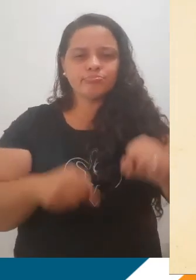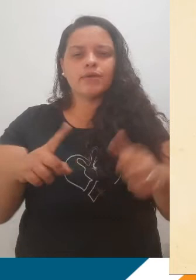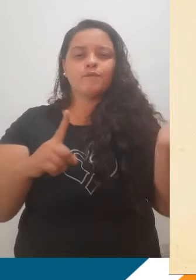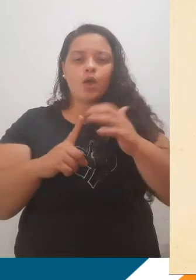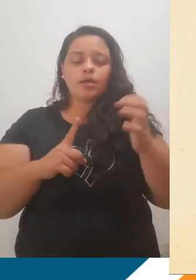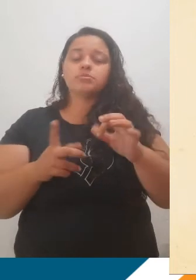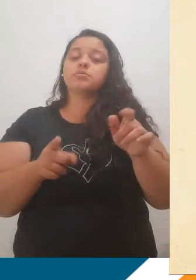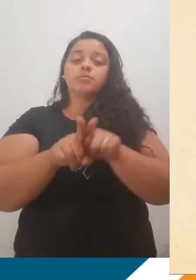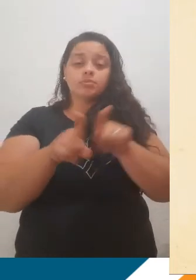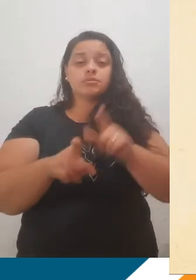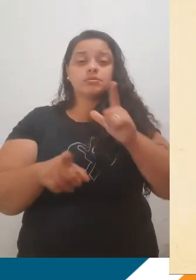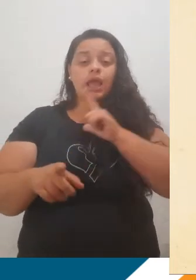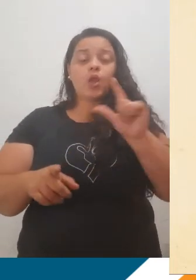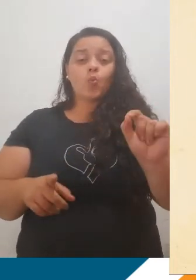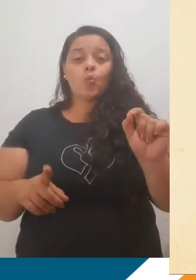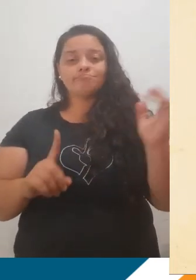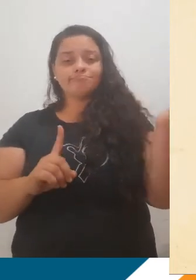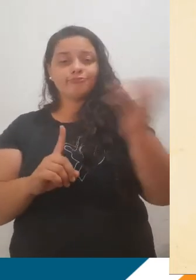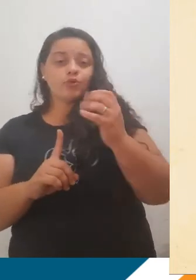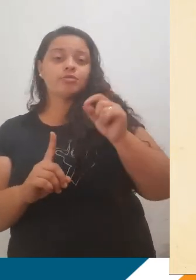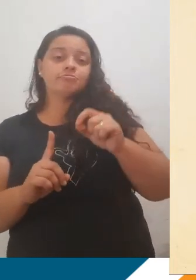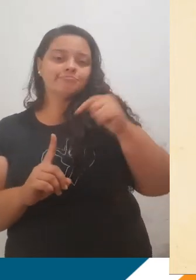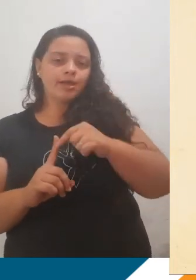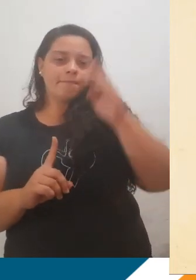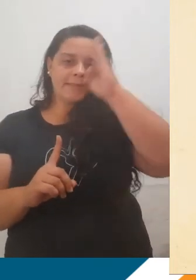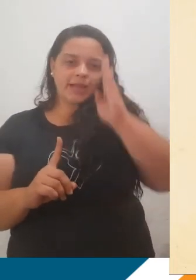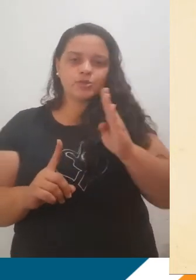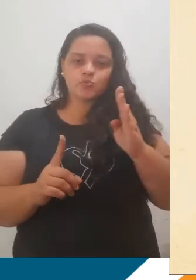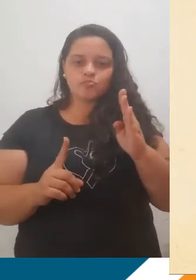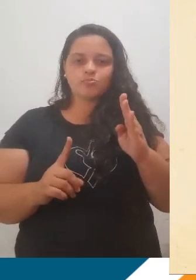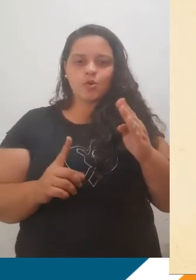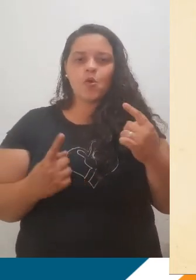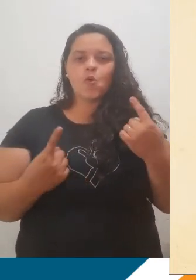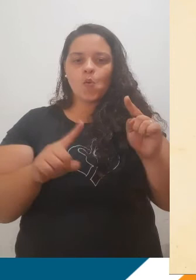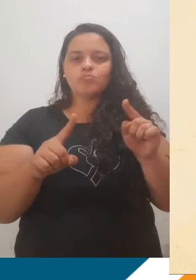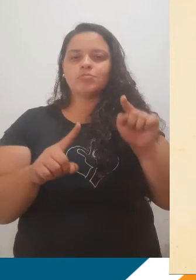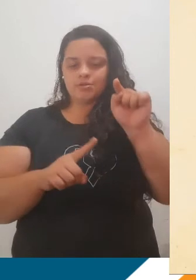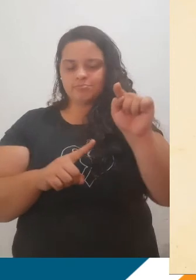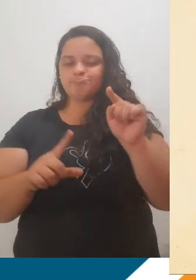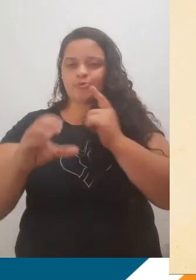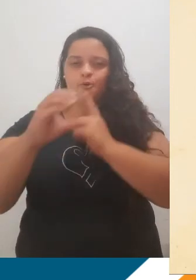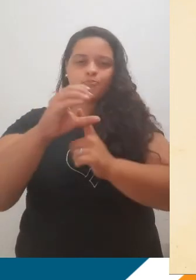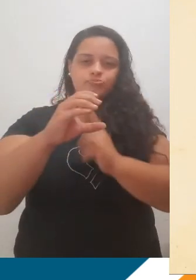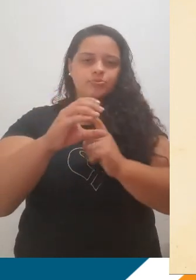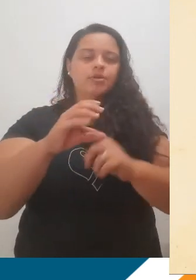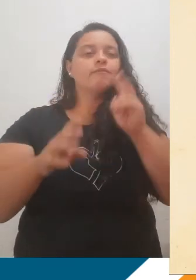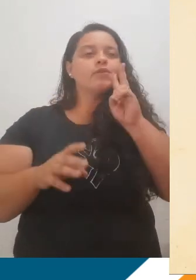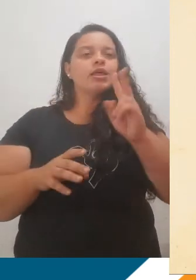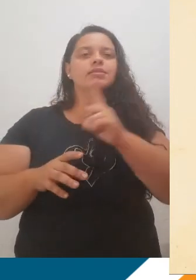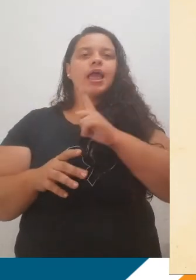vai afetar também o Brasil com relação ao anticomunismo. A gente tem um crescimento do